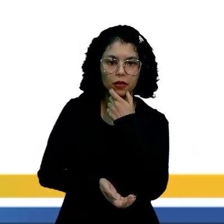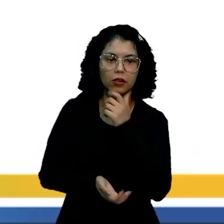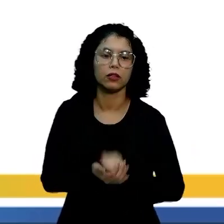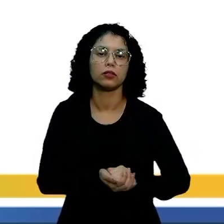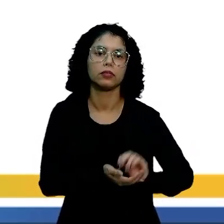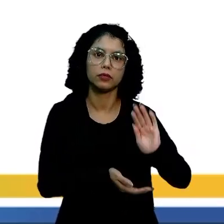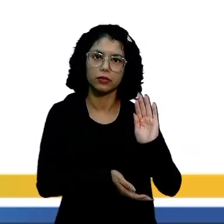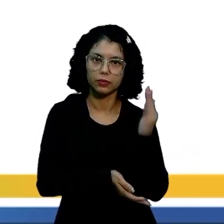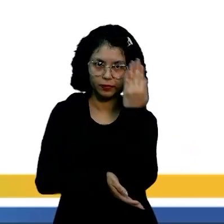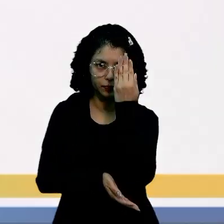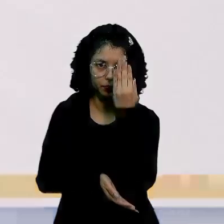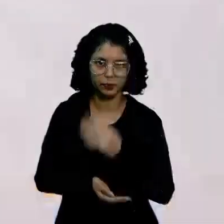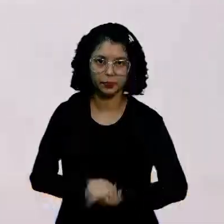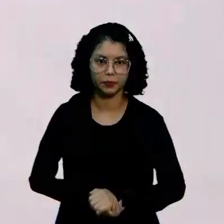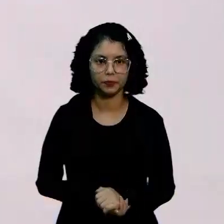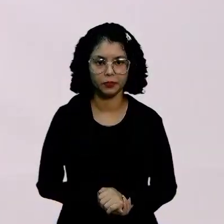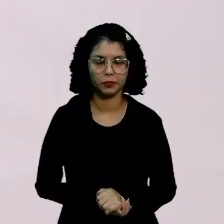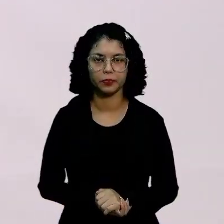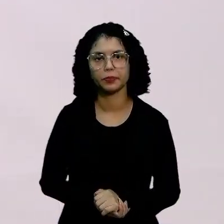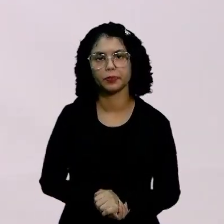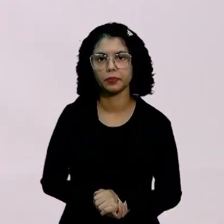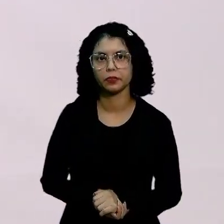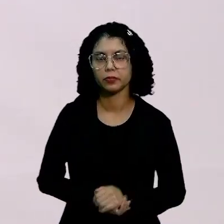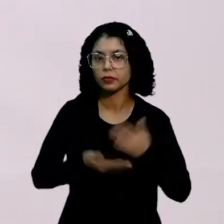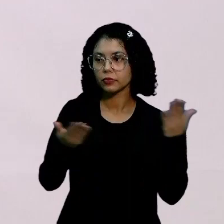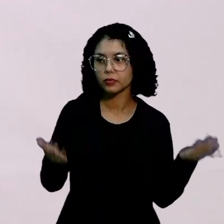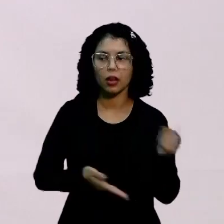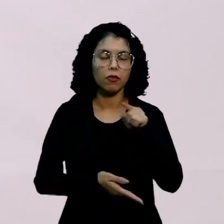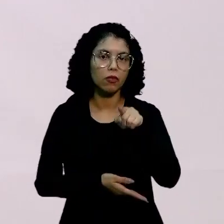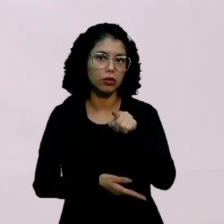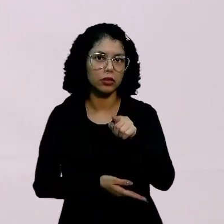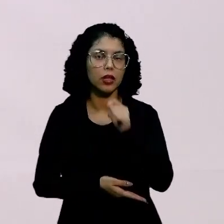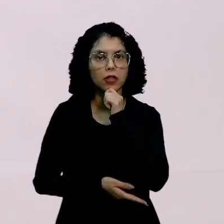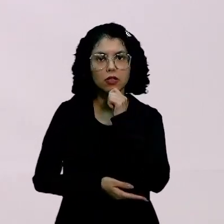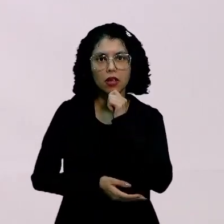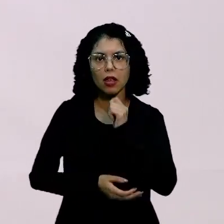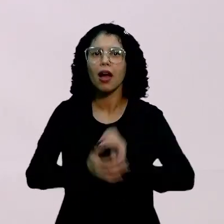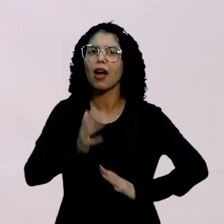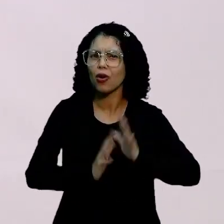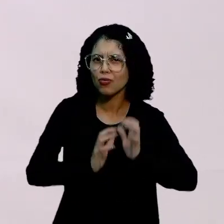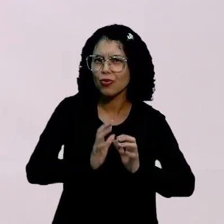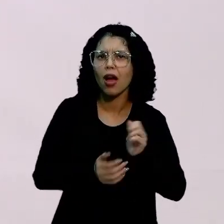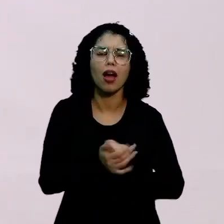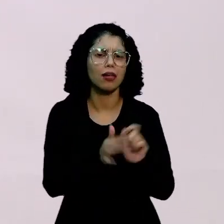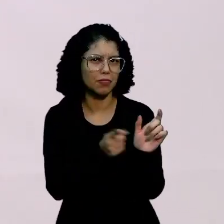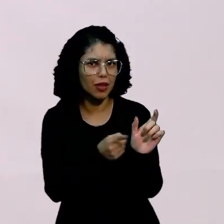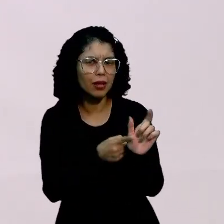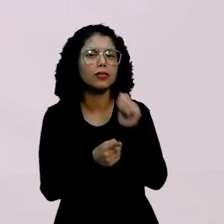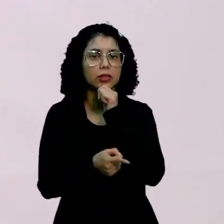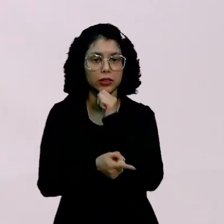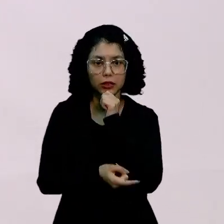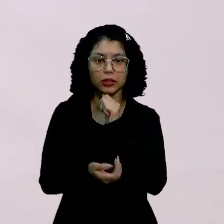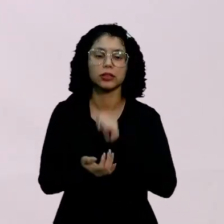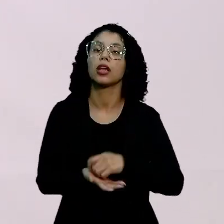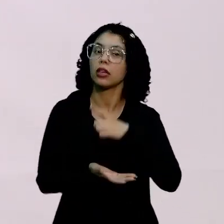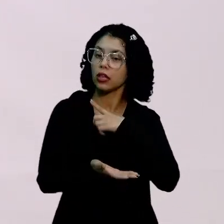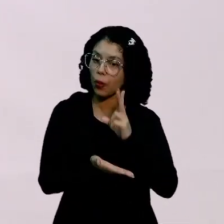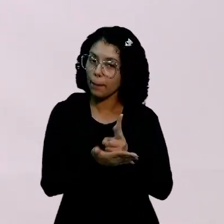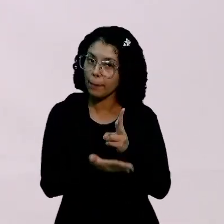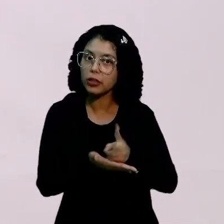false cognate. Então, vocês não devem confundir as palavras que são cognatas, que têm o